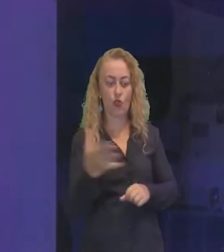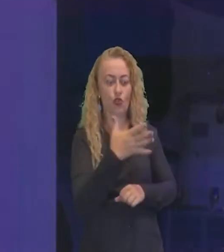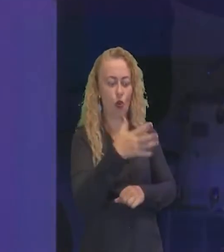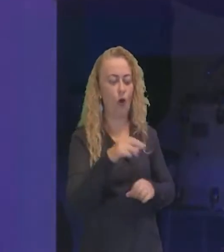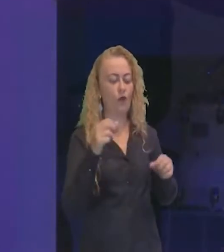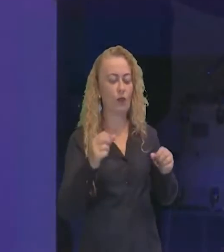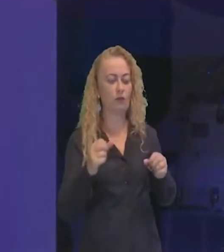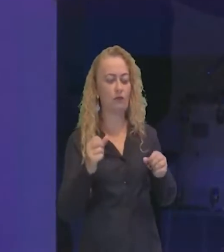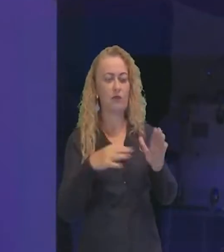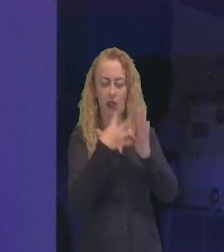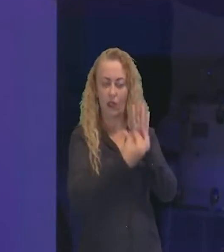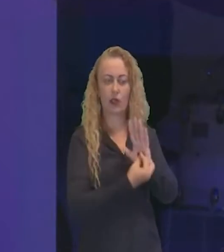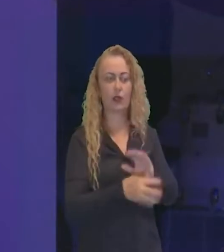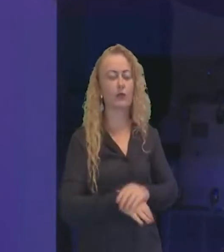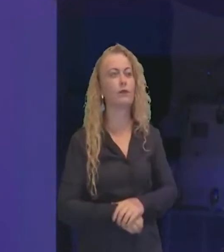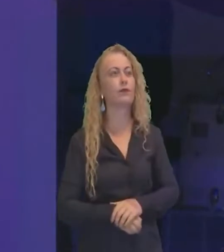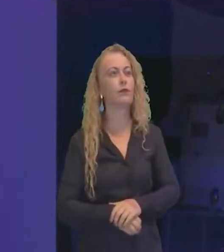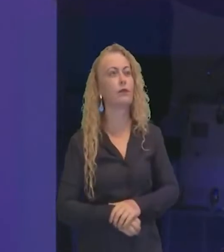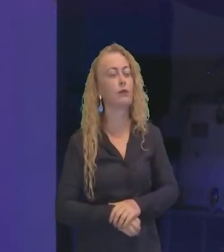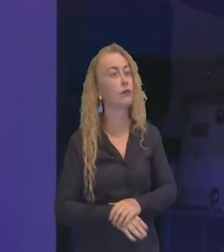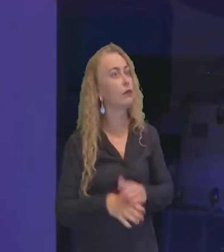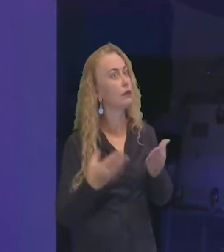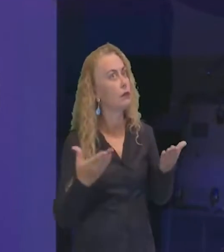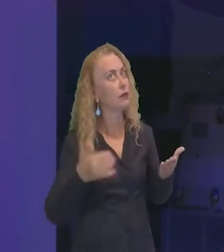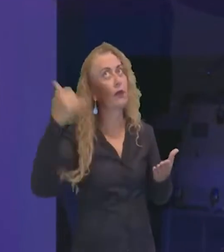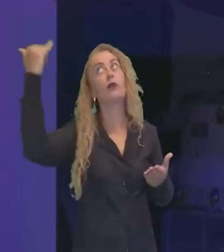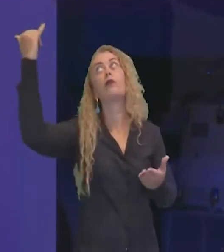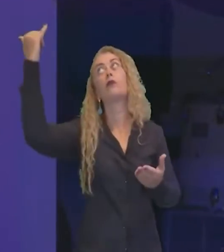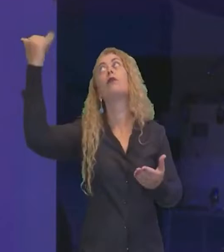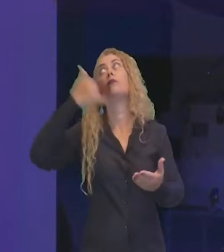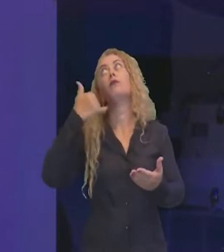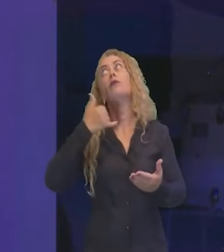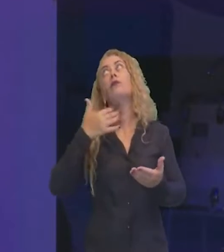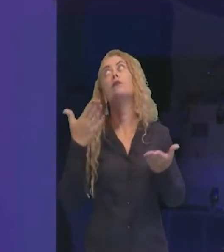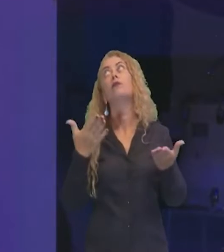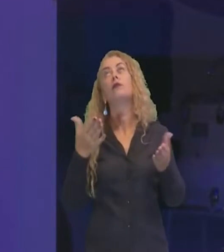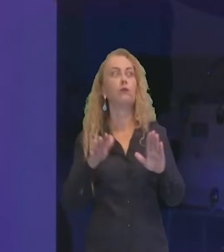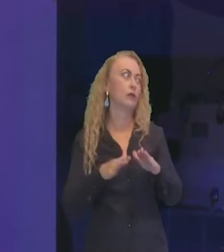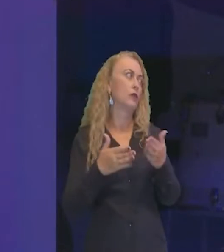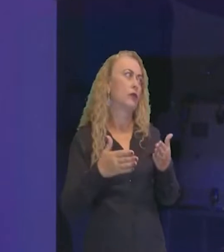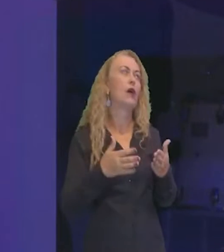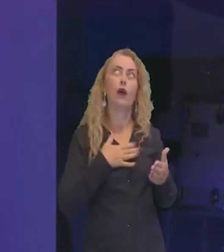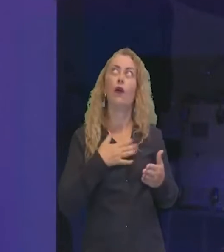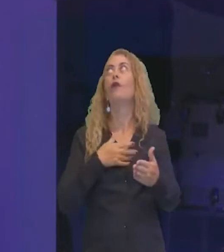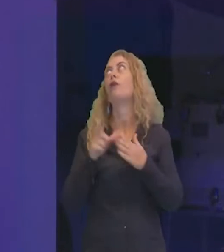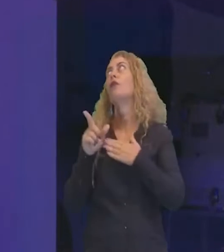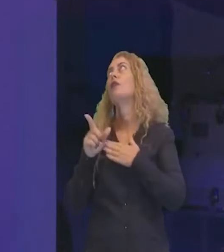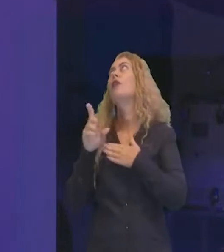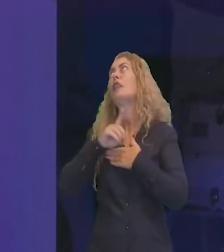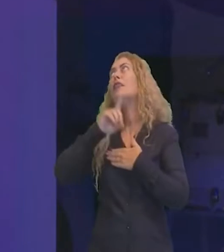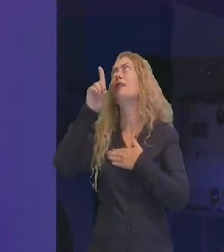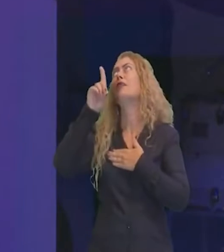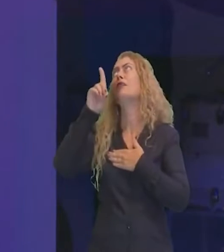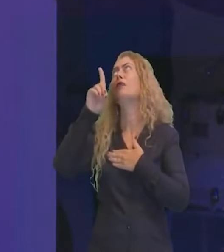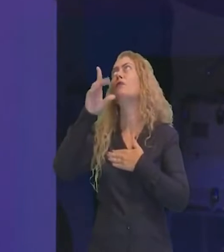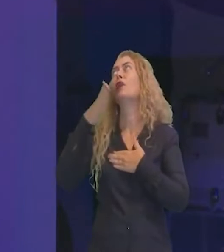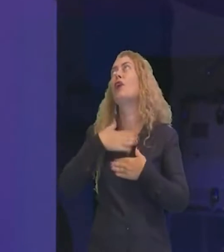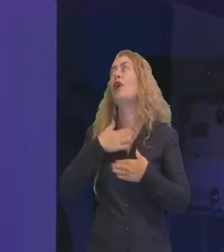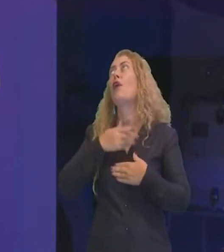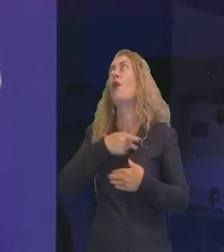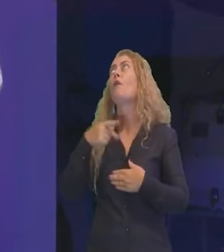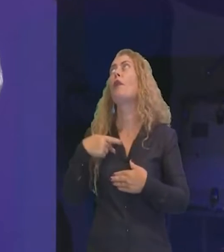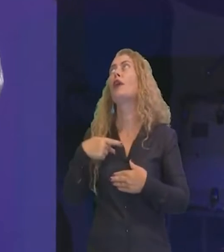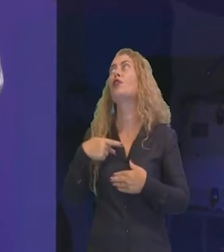igreja. Ah, meus irmãos, para que Deus falou isso? Eu falei: Deus, eu sou pastor de uma